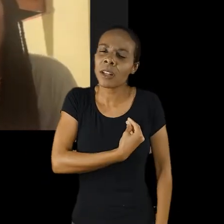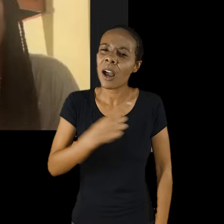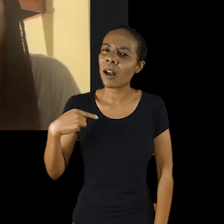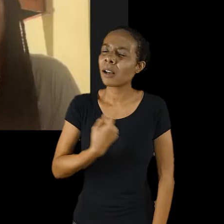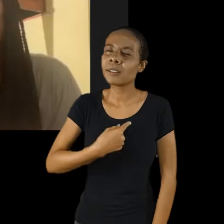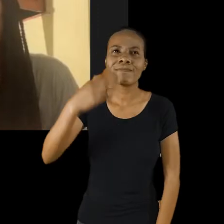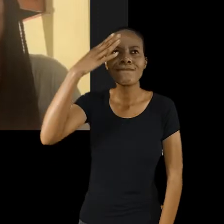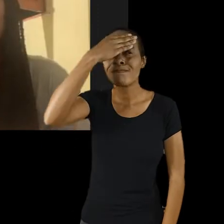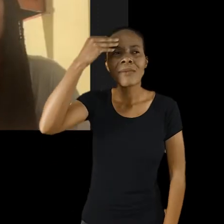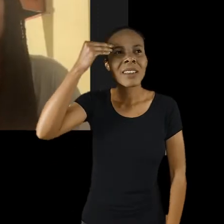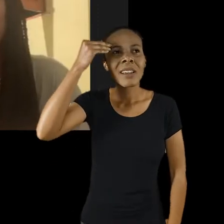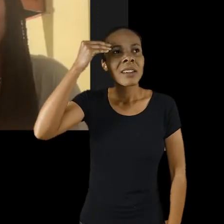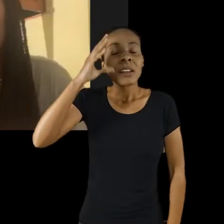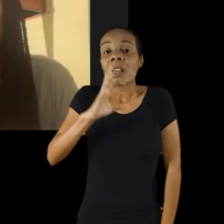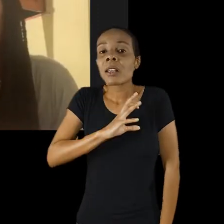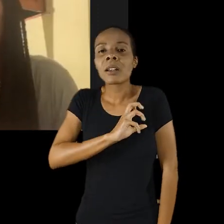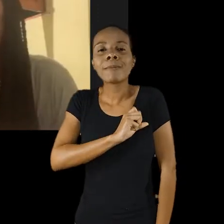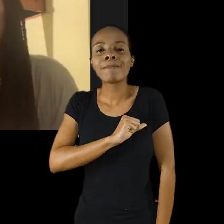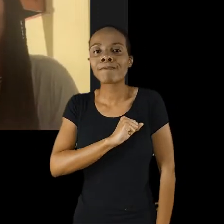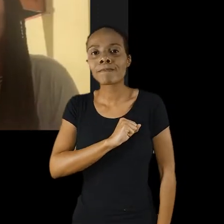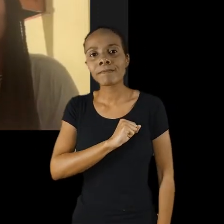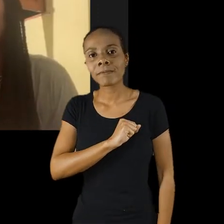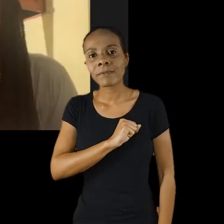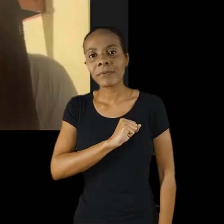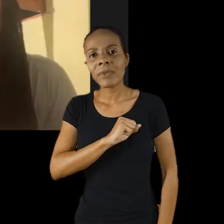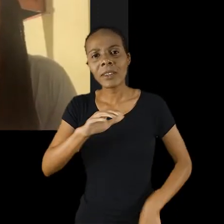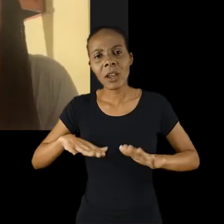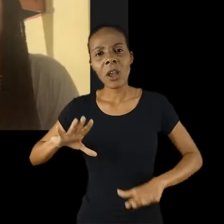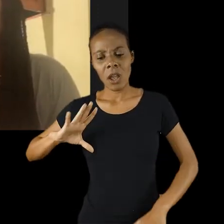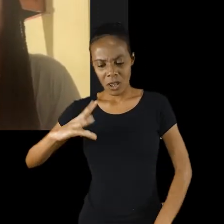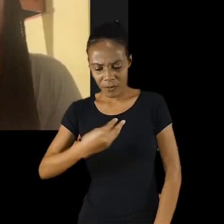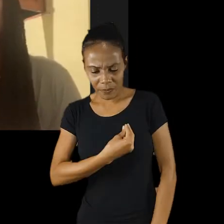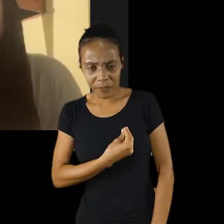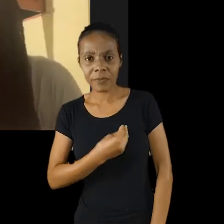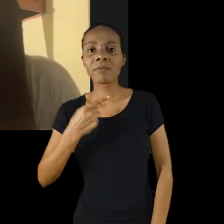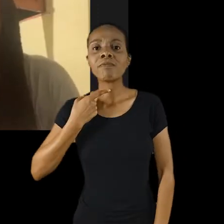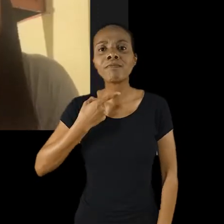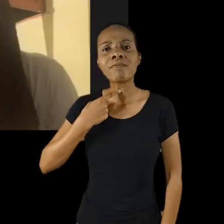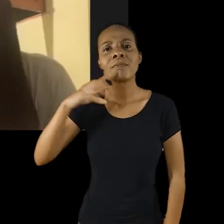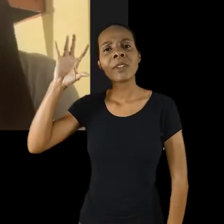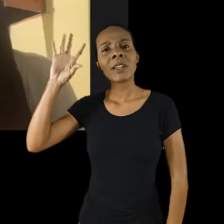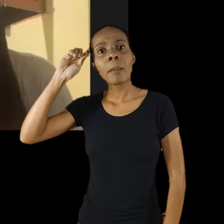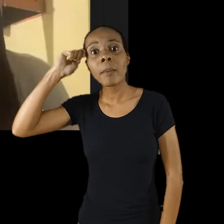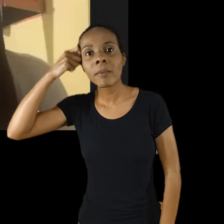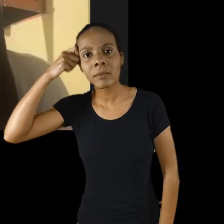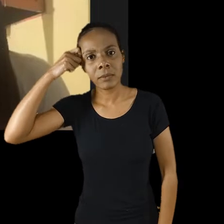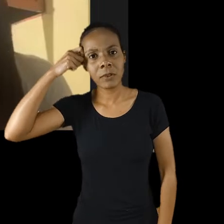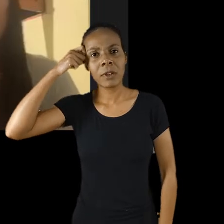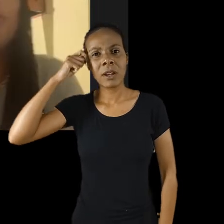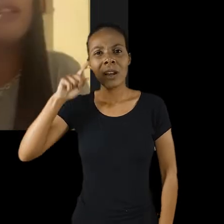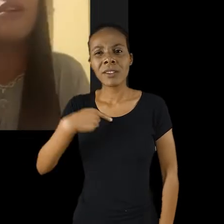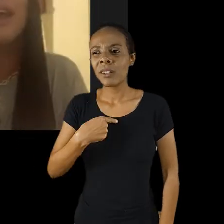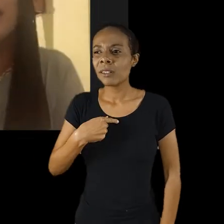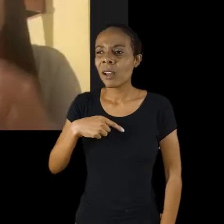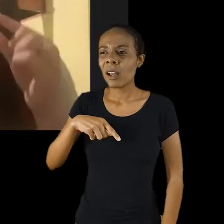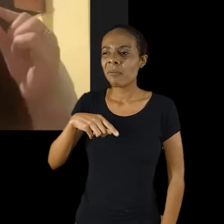verdade. Por a gente ser um corpo preto e trans e travesti, a gente se contenta com a migalha, a gente se